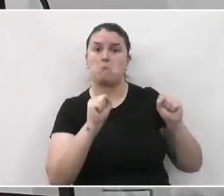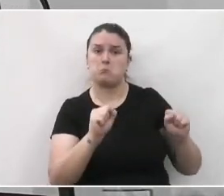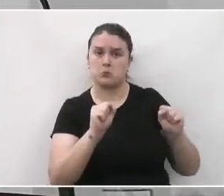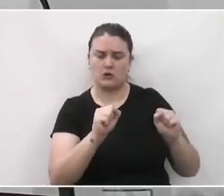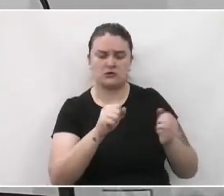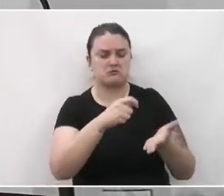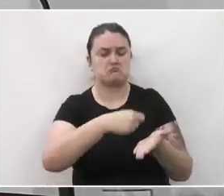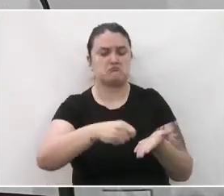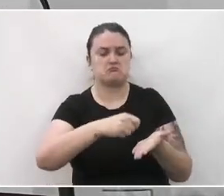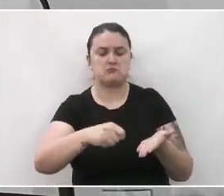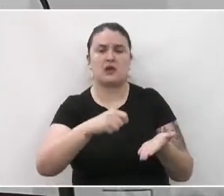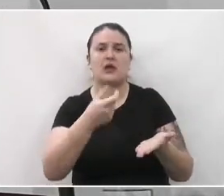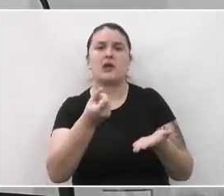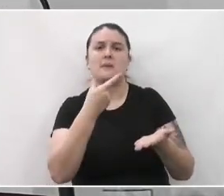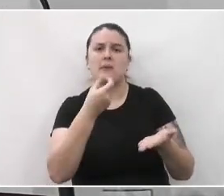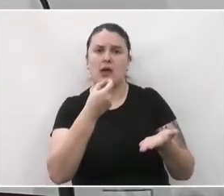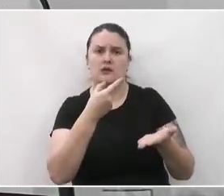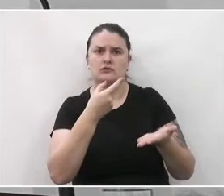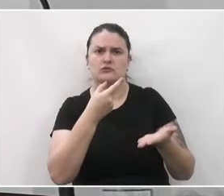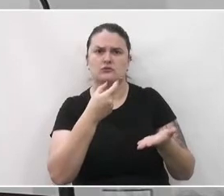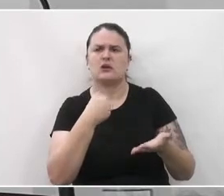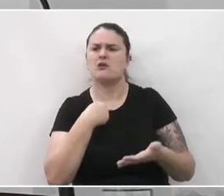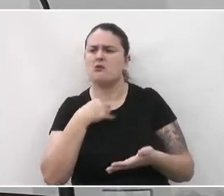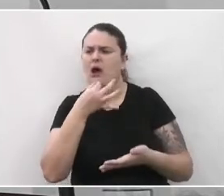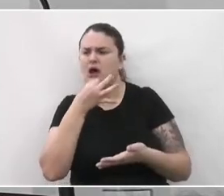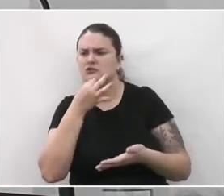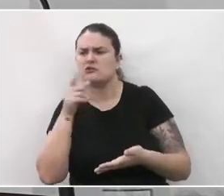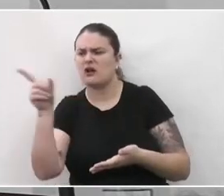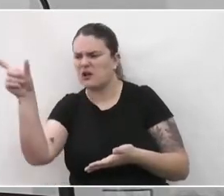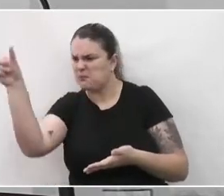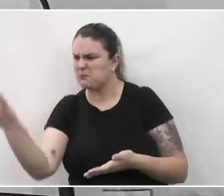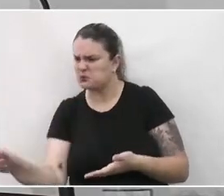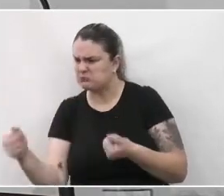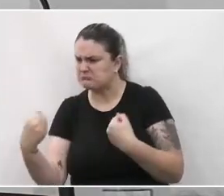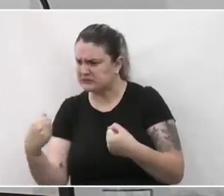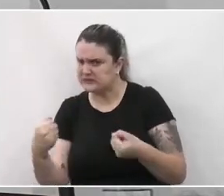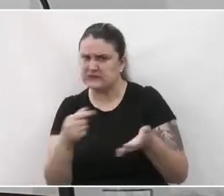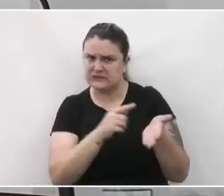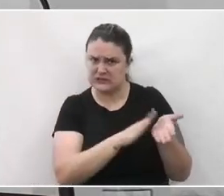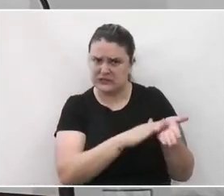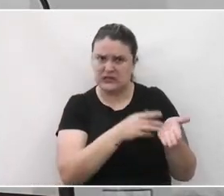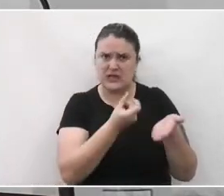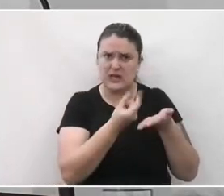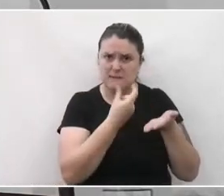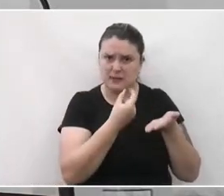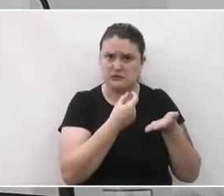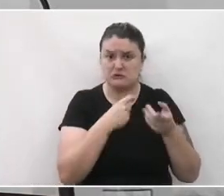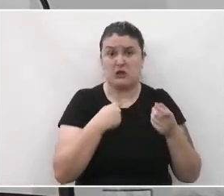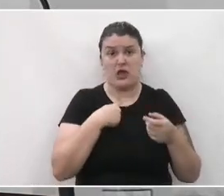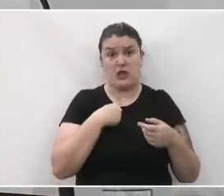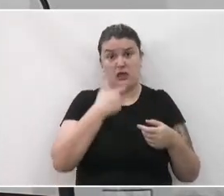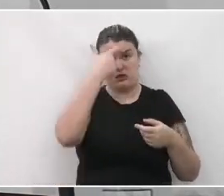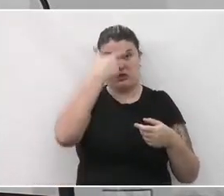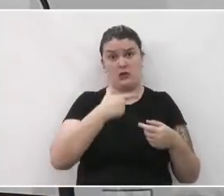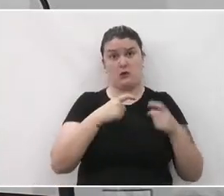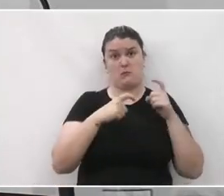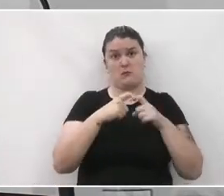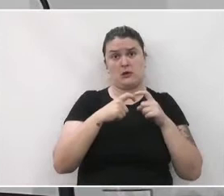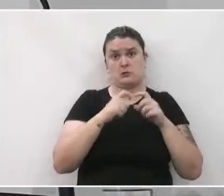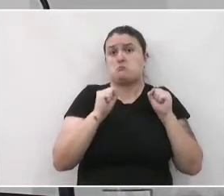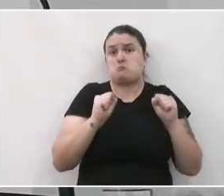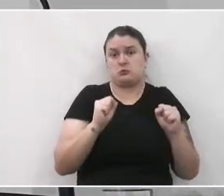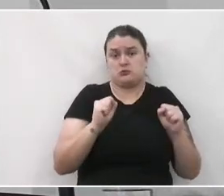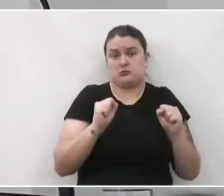a medicação que ele achar melhor para o seu paciente. Isso não se pode tirar do médico.